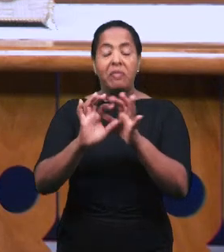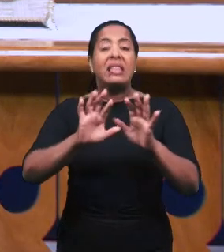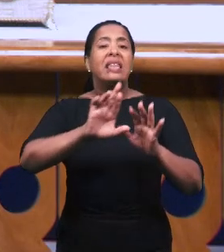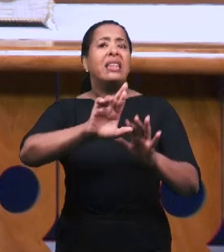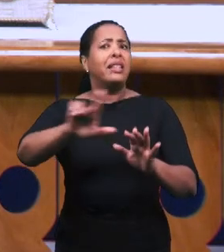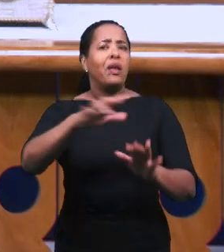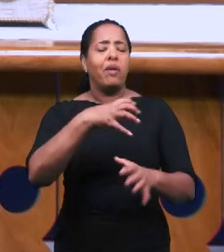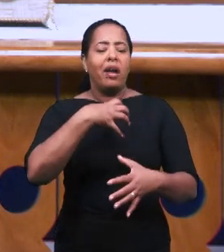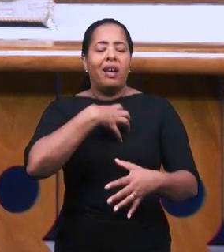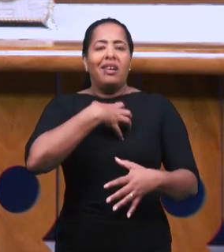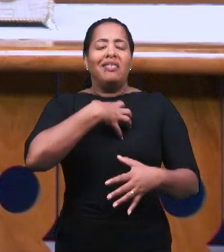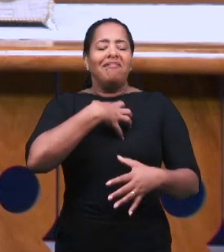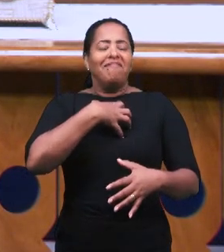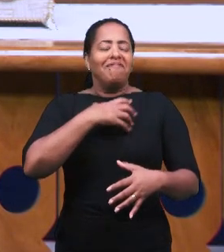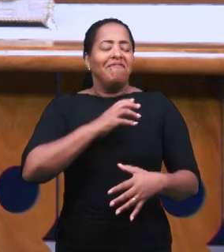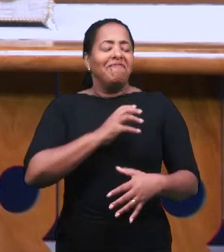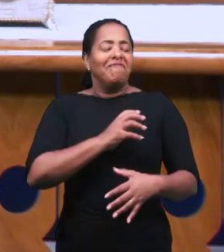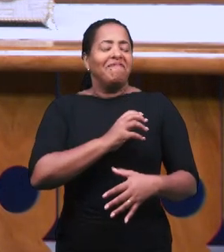sentimentos, não é de